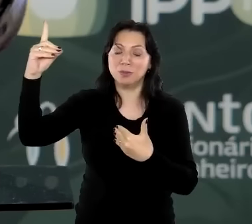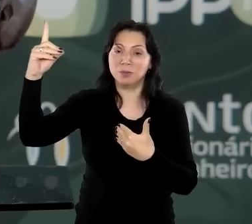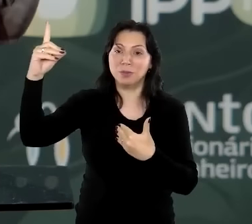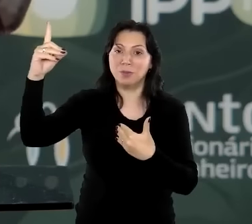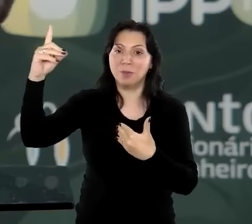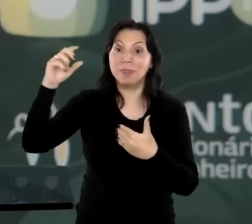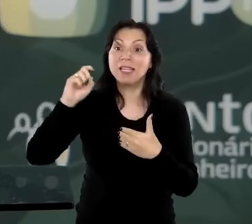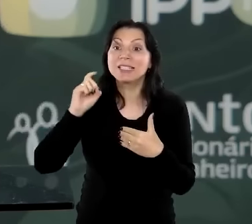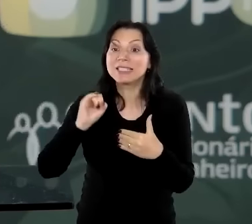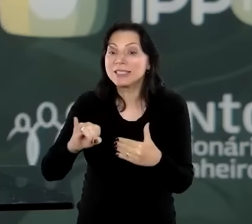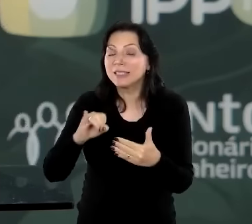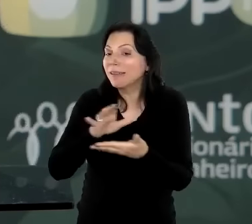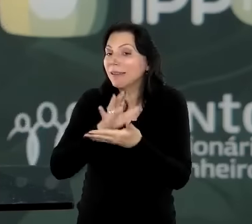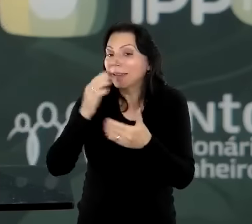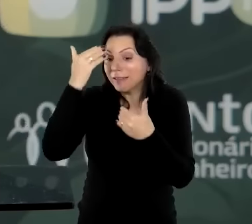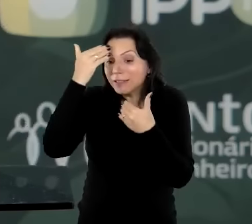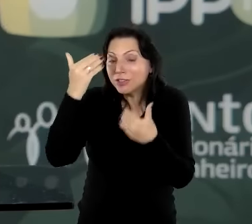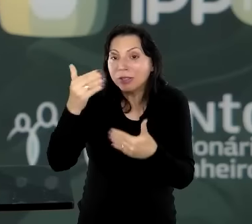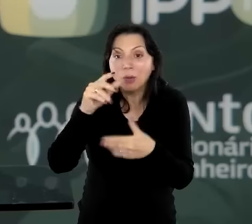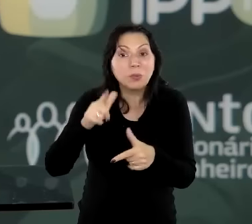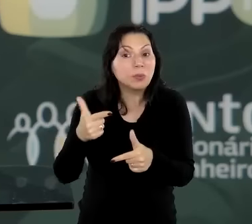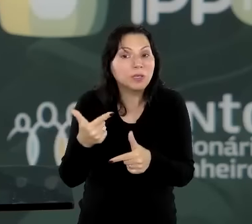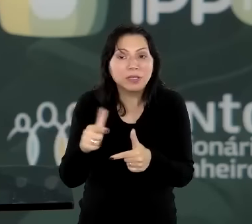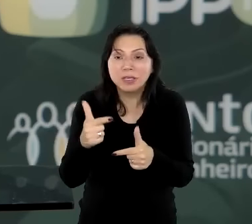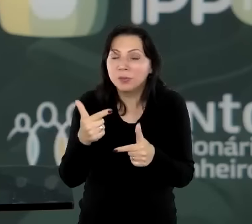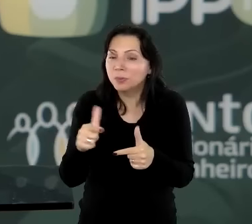não importa quanto você tem, você estará